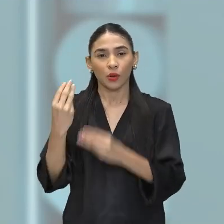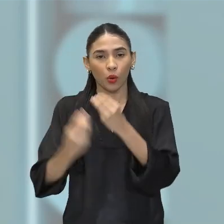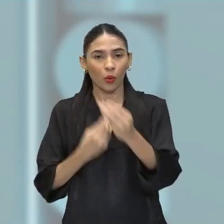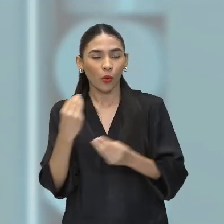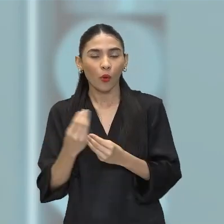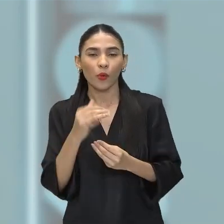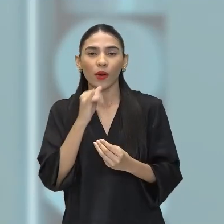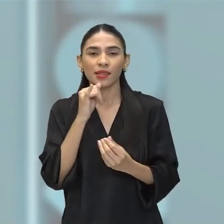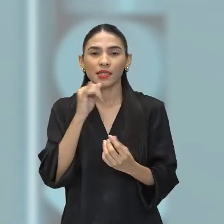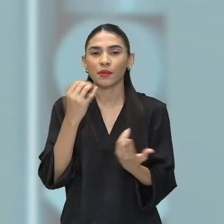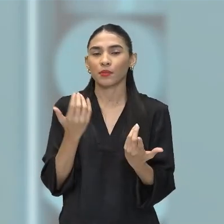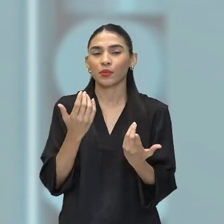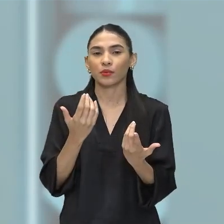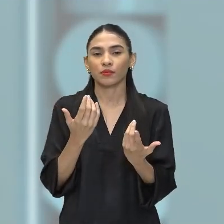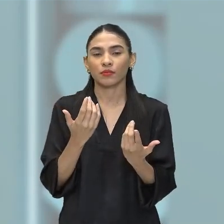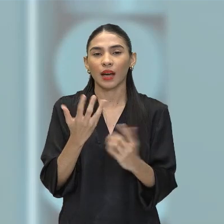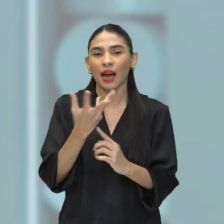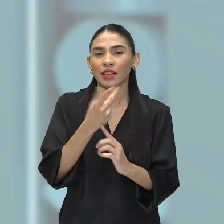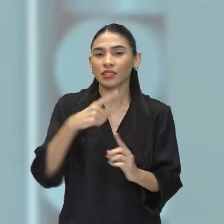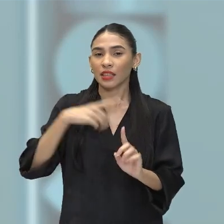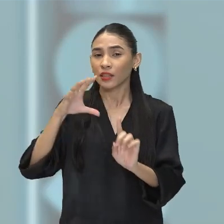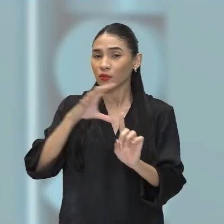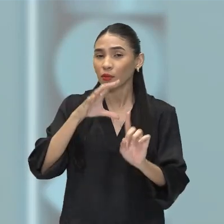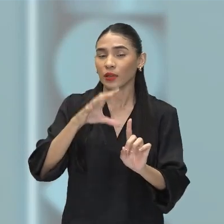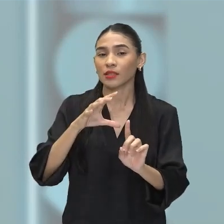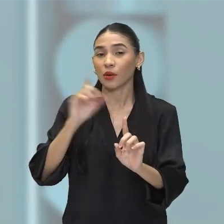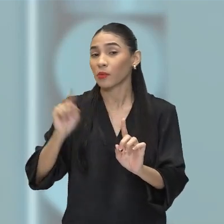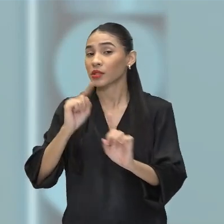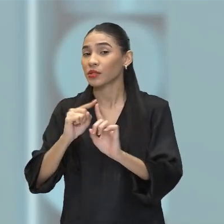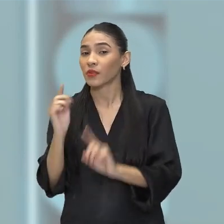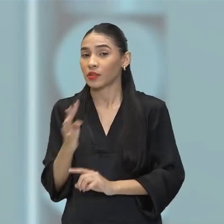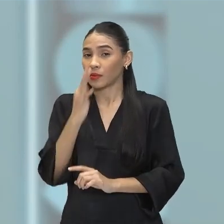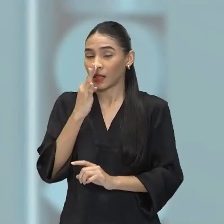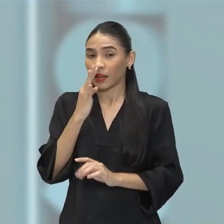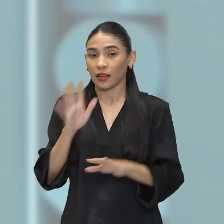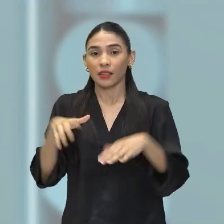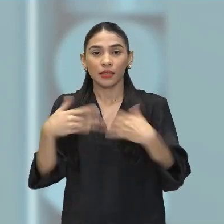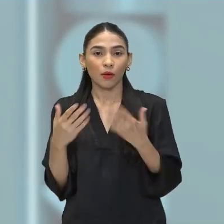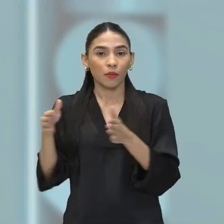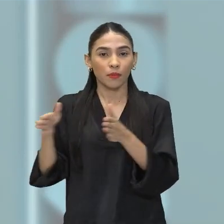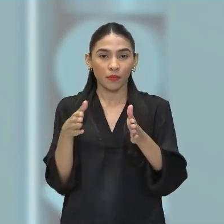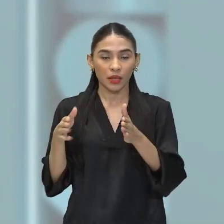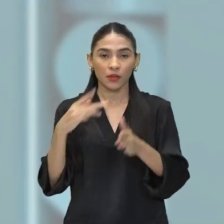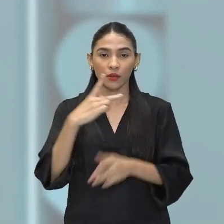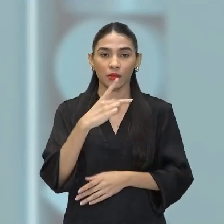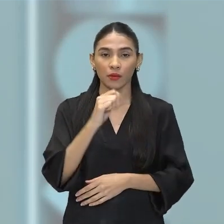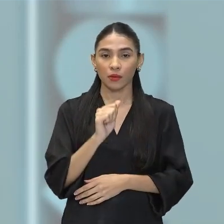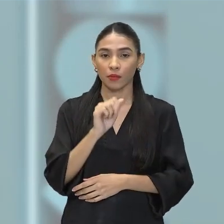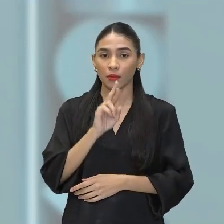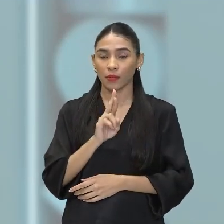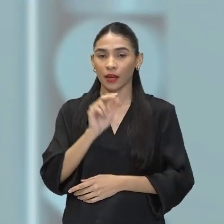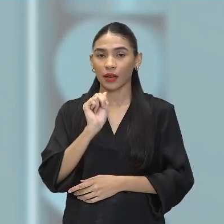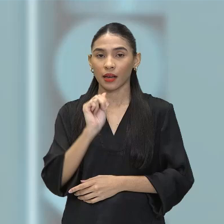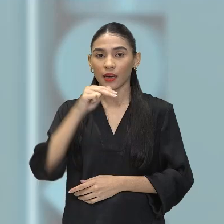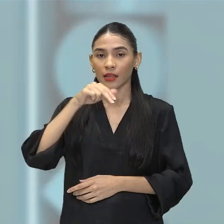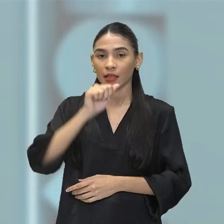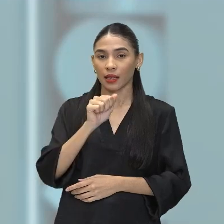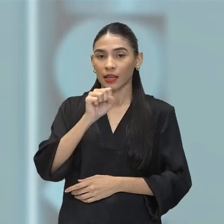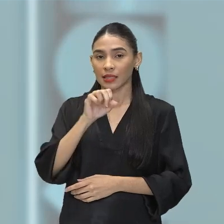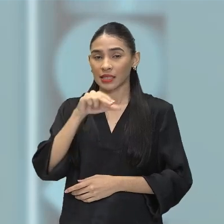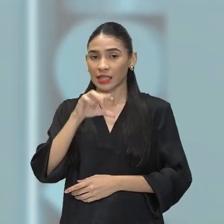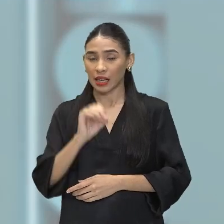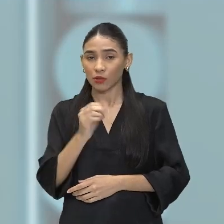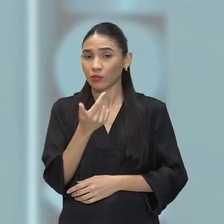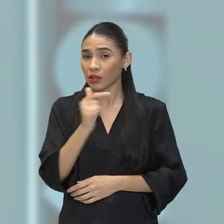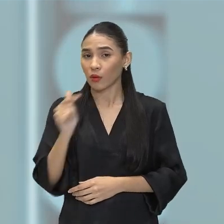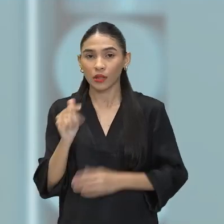arte, essa arte que é para ser admirada. Então, nesse período parnasiano, nós não vamos ter um olhar para questões sociais. Isso